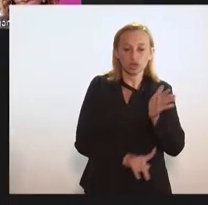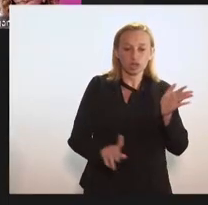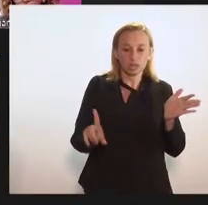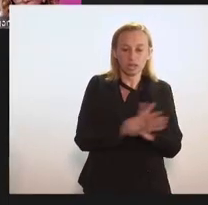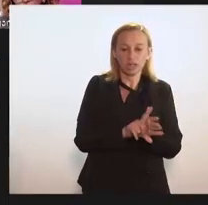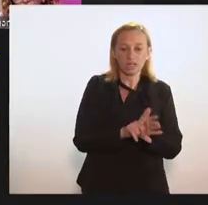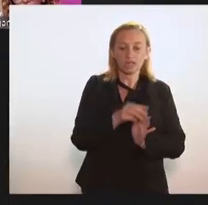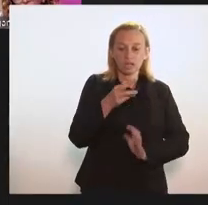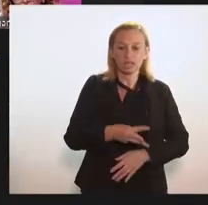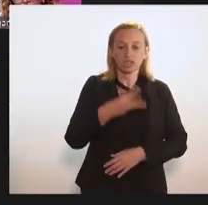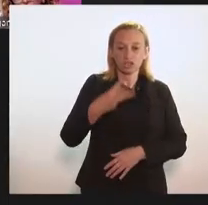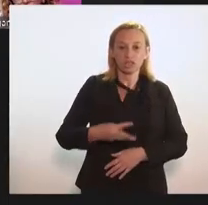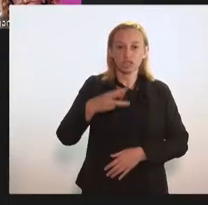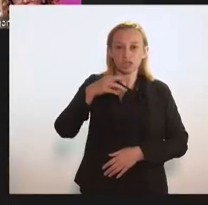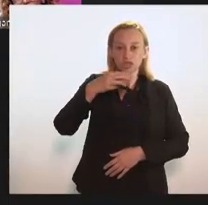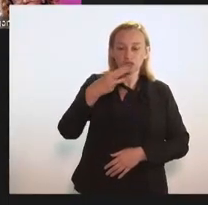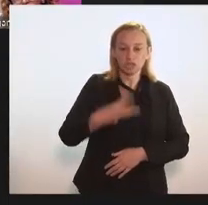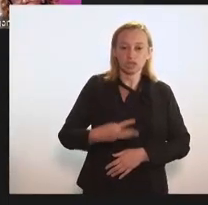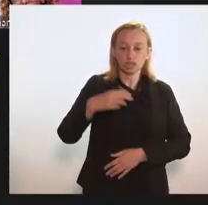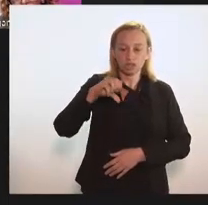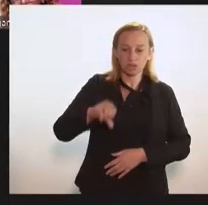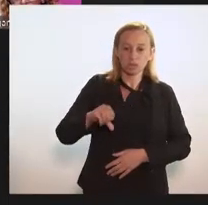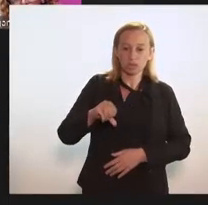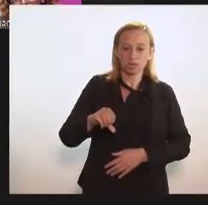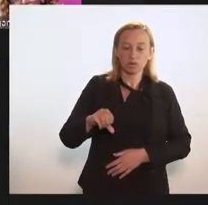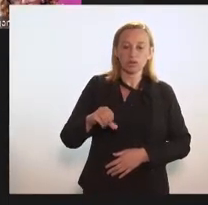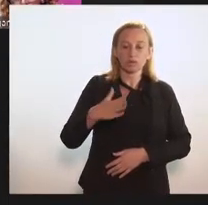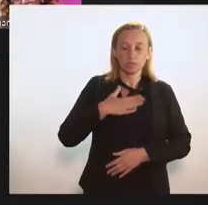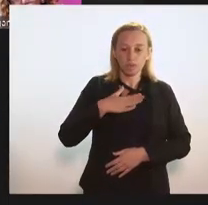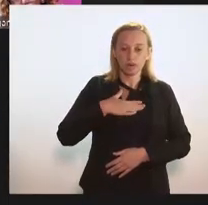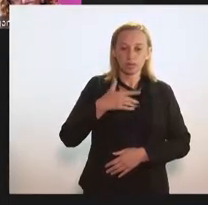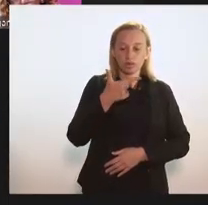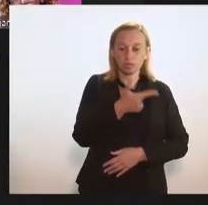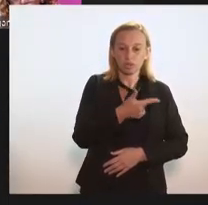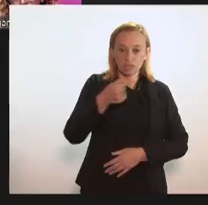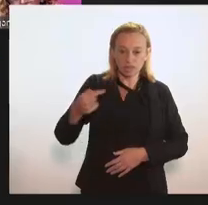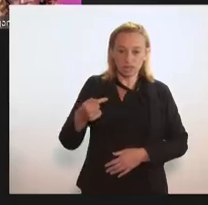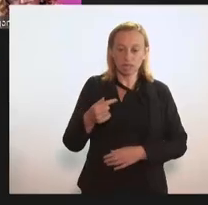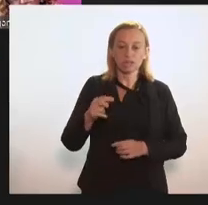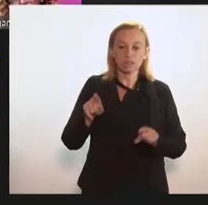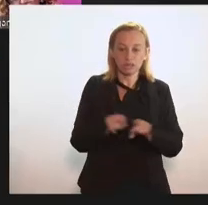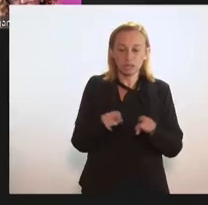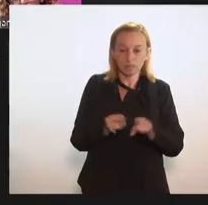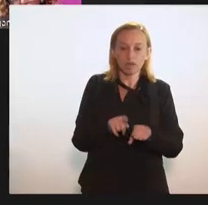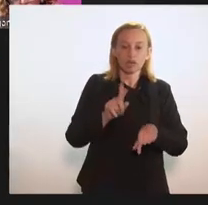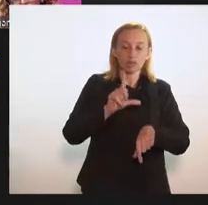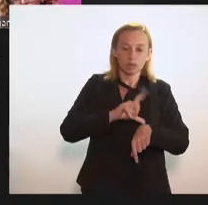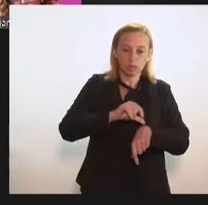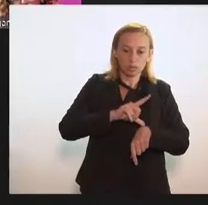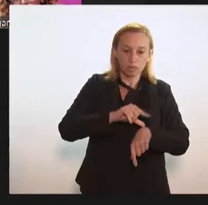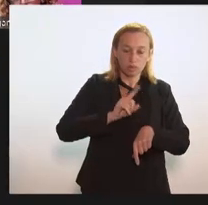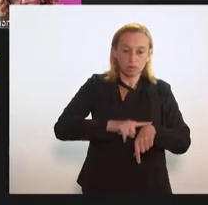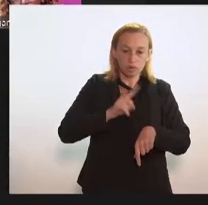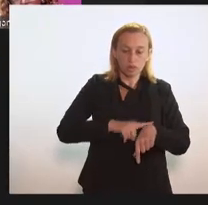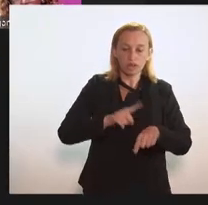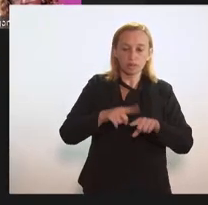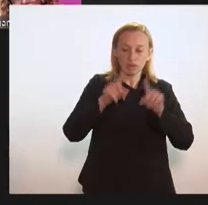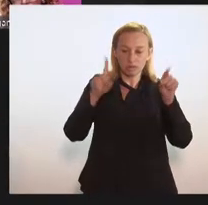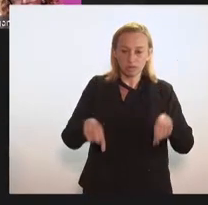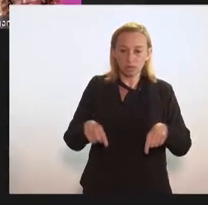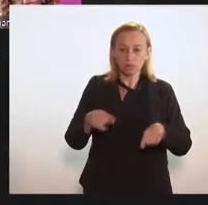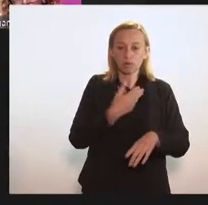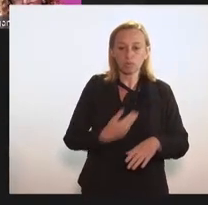3339 é de minha autoria de 2017 que trata também sobre a carga horária dos Servidores Públicos então se a